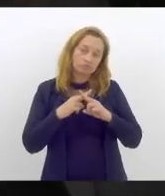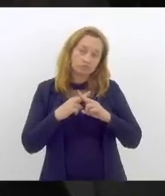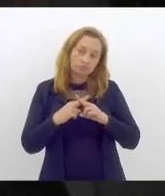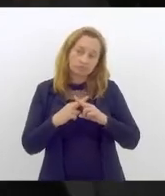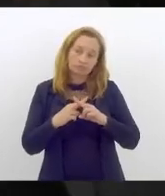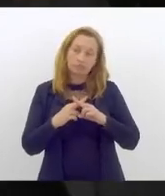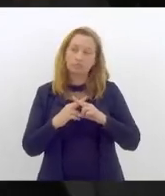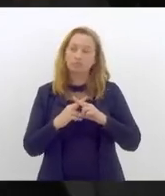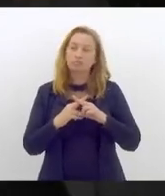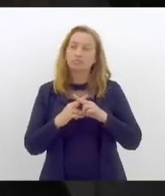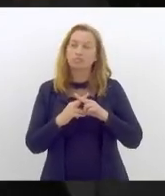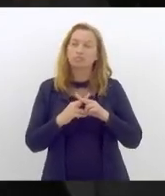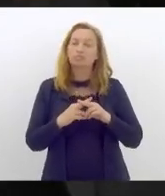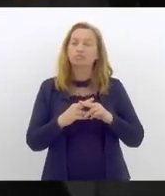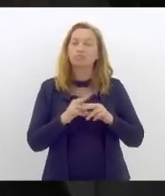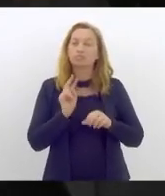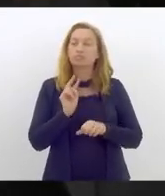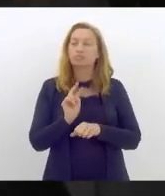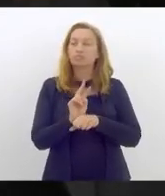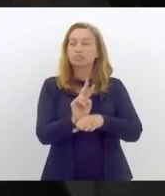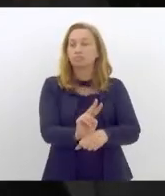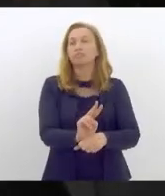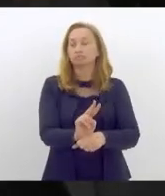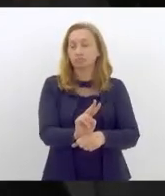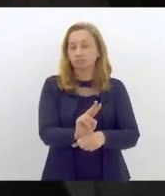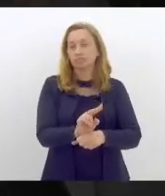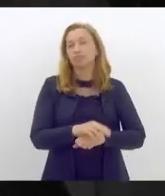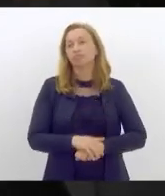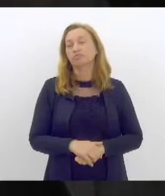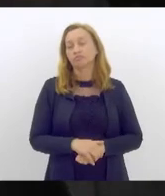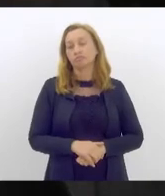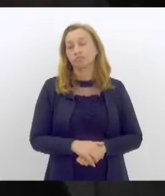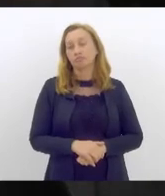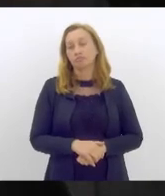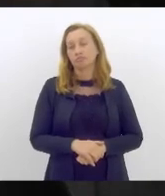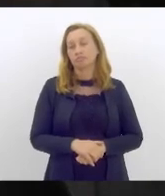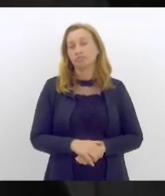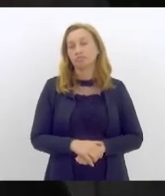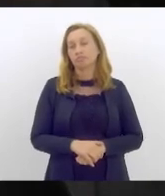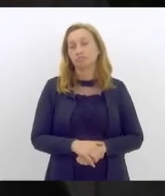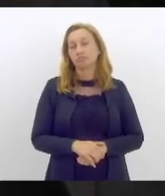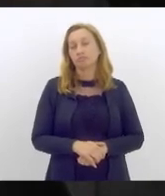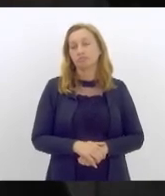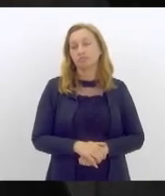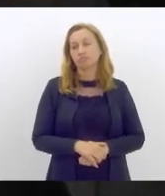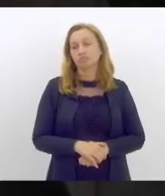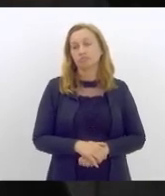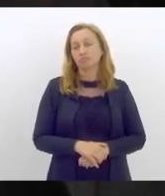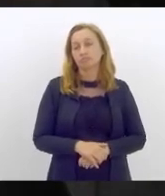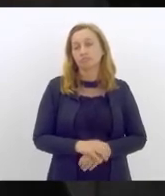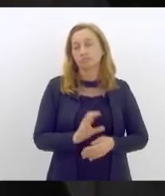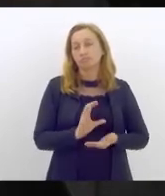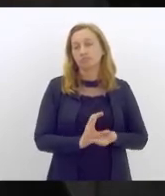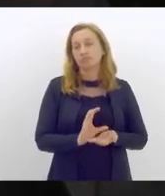para empréstimo consignado em cima de benefício assistencial